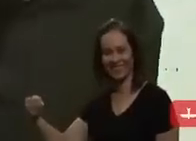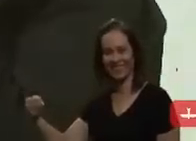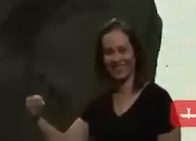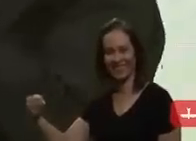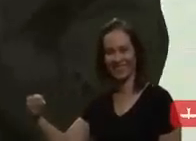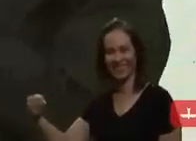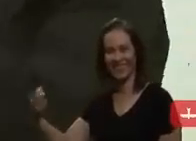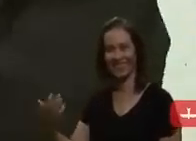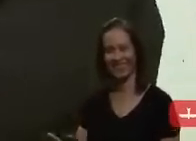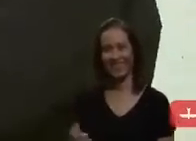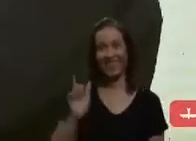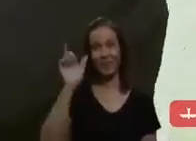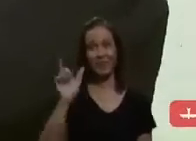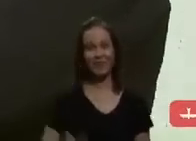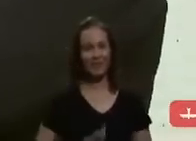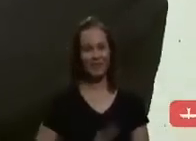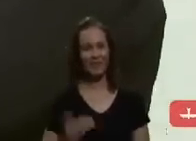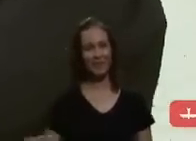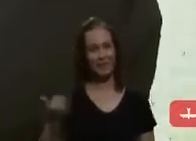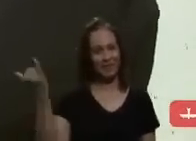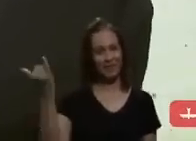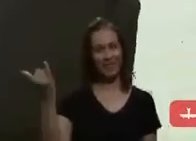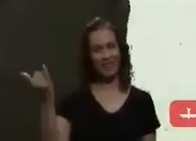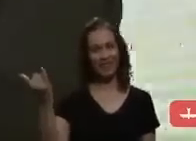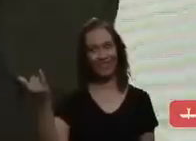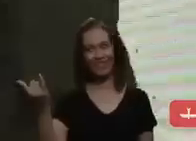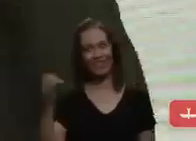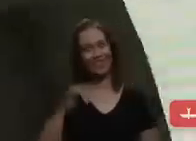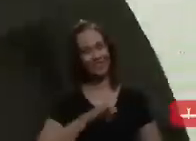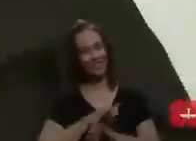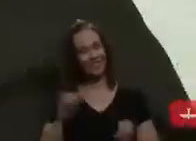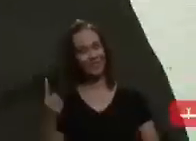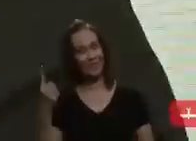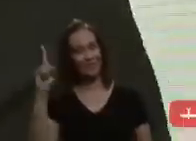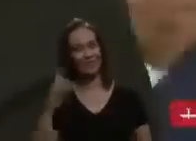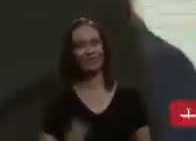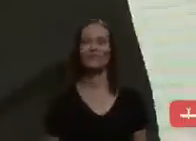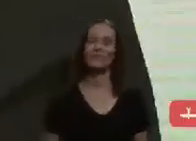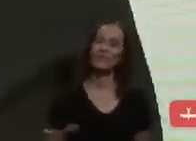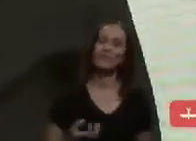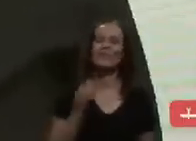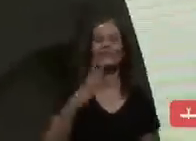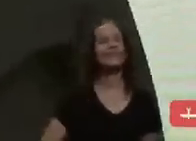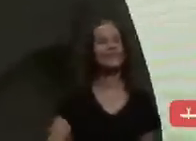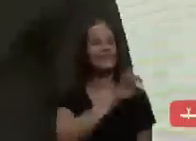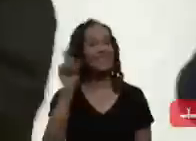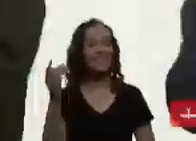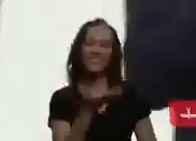A pessoa mais importante fala por último, então. Bom dia a todos.